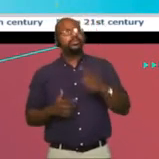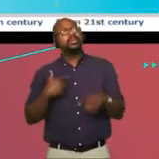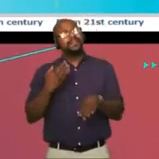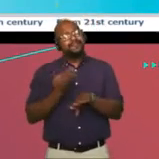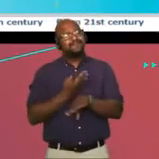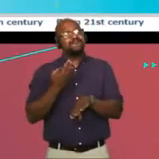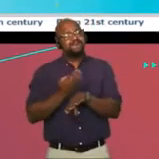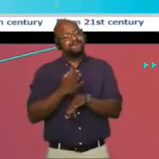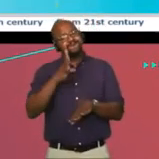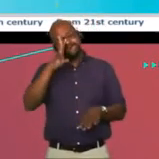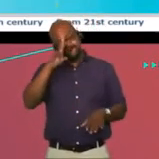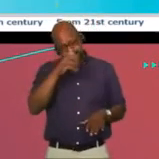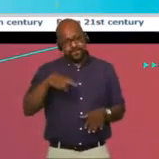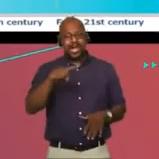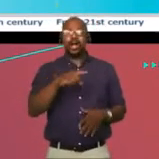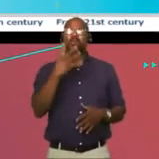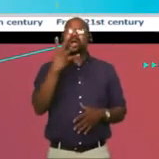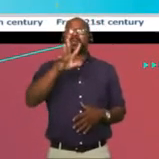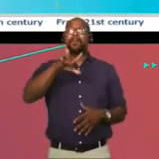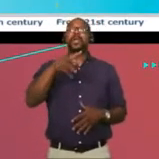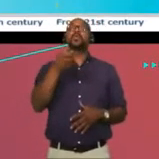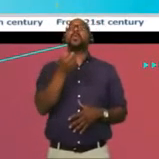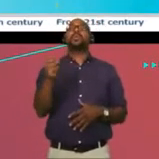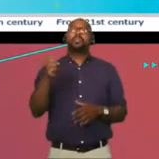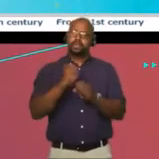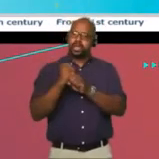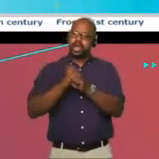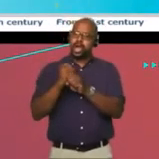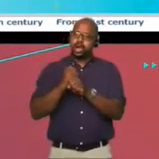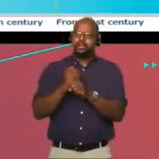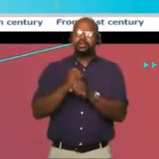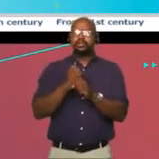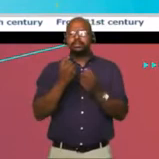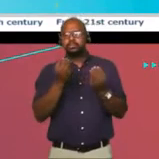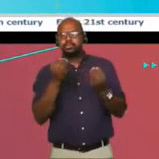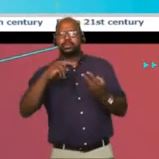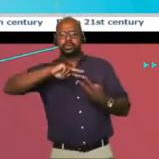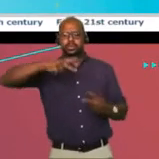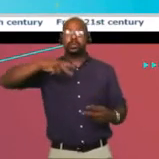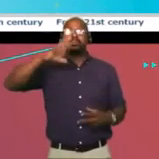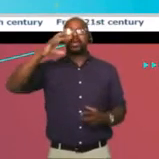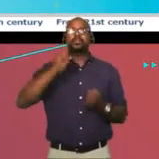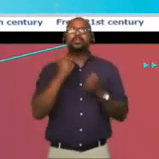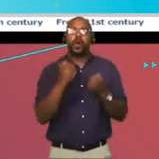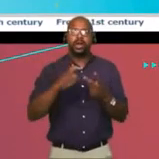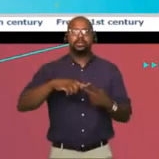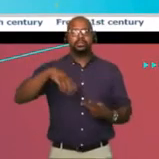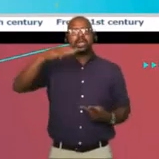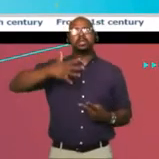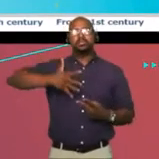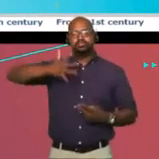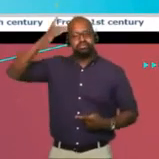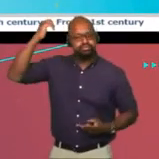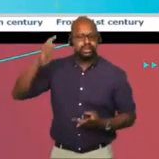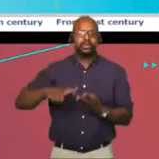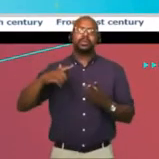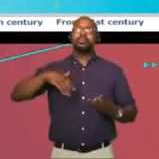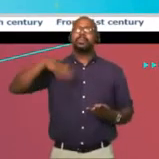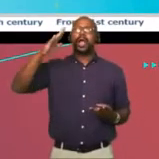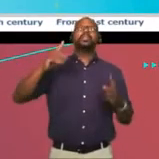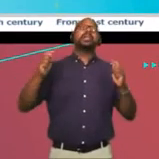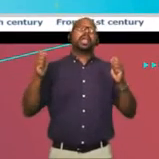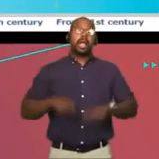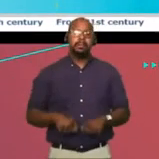sobreviveram a 4 milhões de anos de experiência genética previsão dos de ainda mais forte do mais rápido de umas veloz do mais